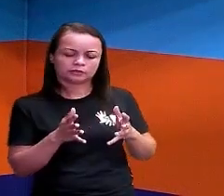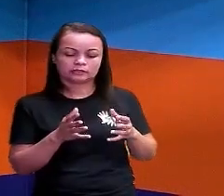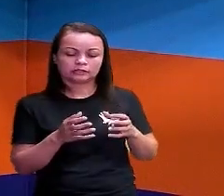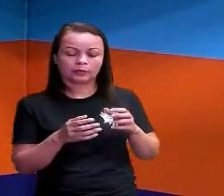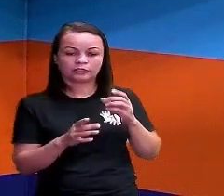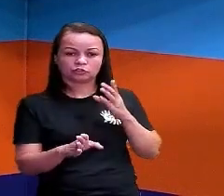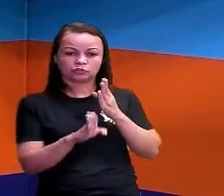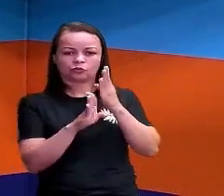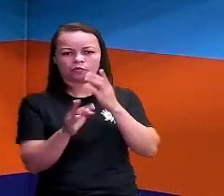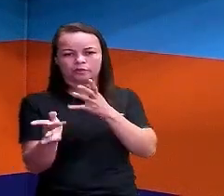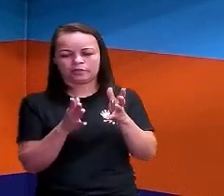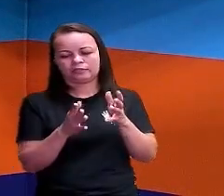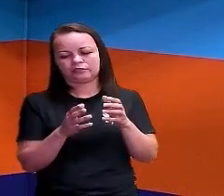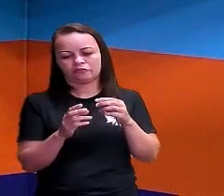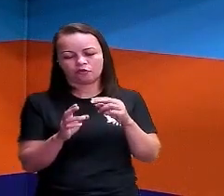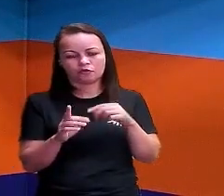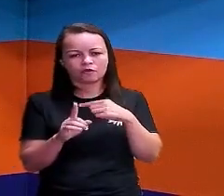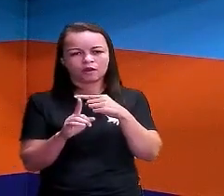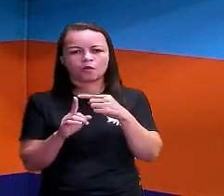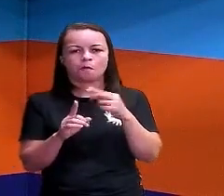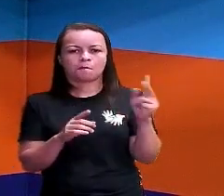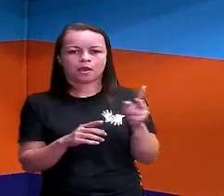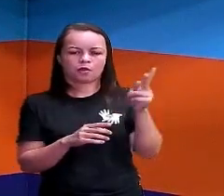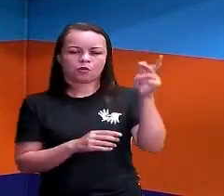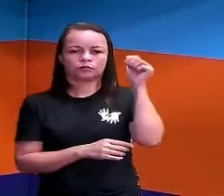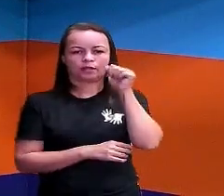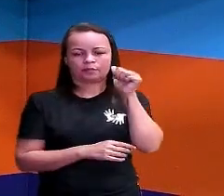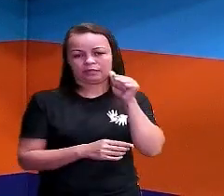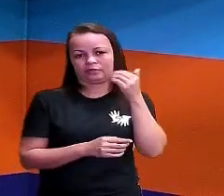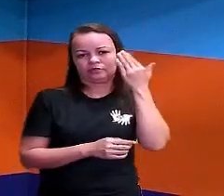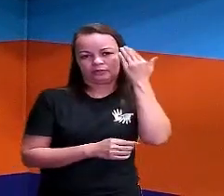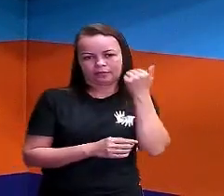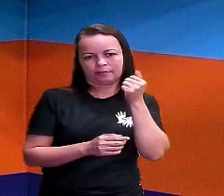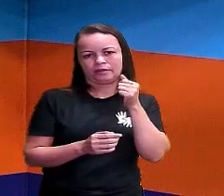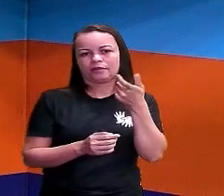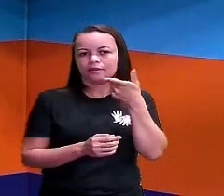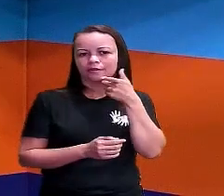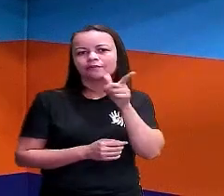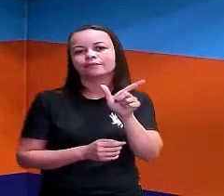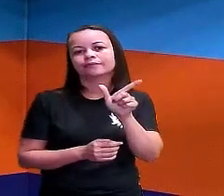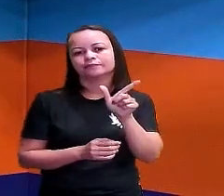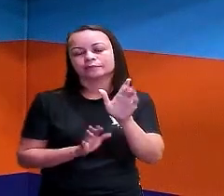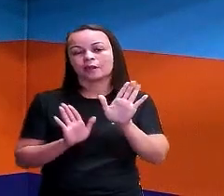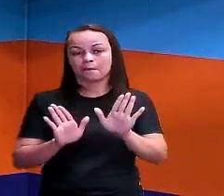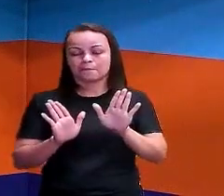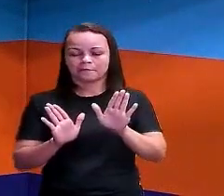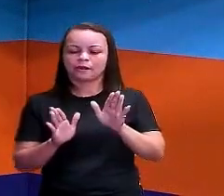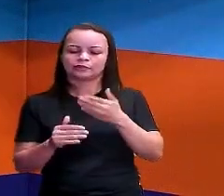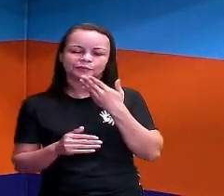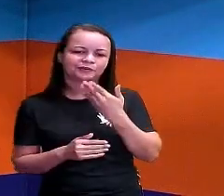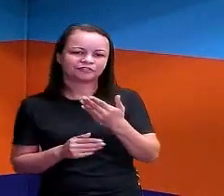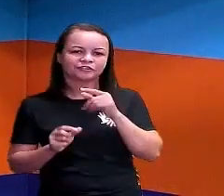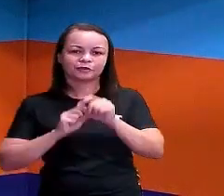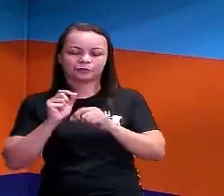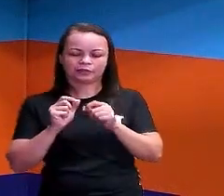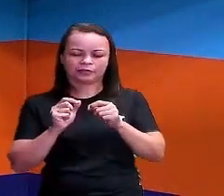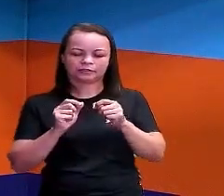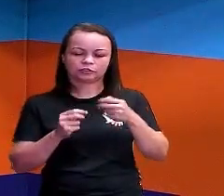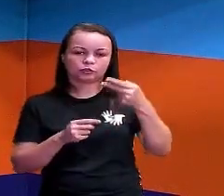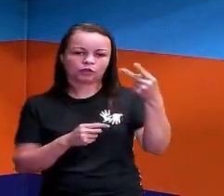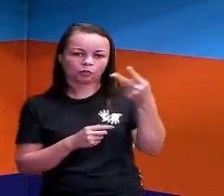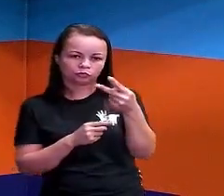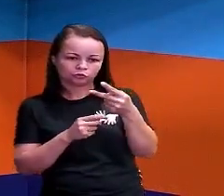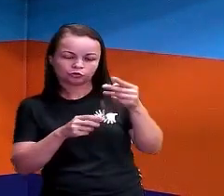menor ou maior do que o de Miguel, a gente já vai ter a referência de quem ganhou, tá? Mas eu prefiro adicionar os dois